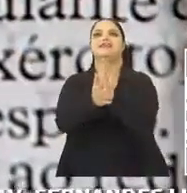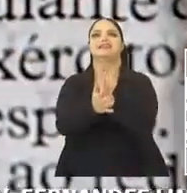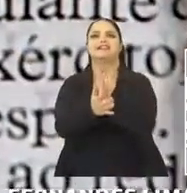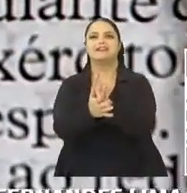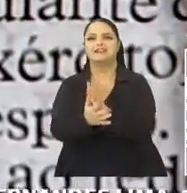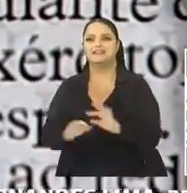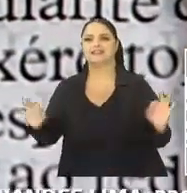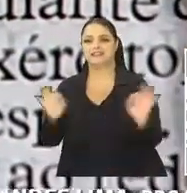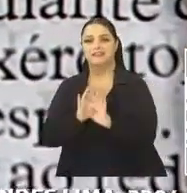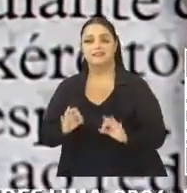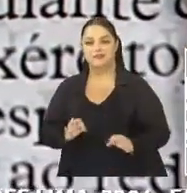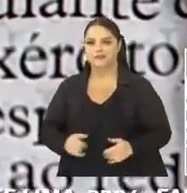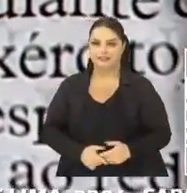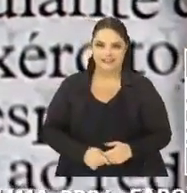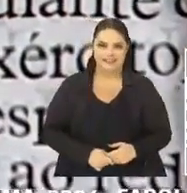nenhum sequer.